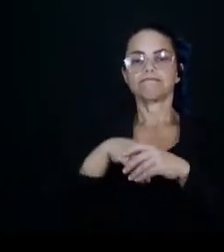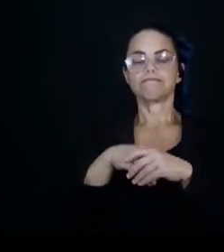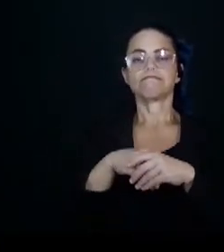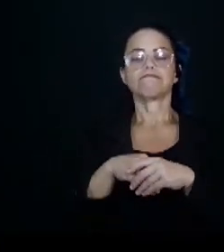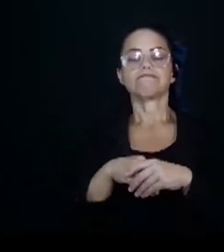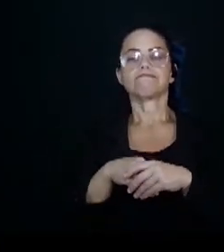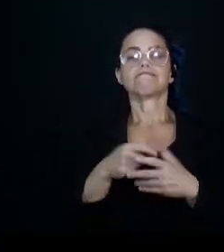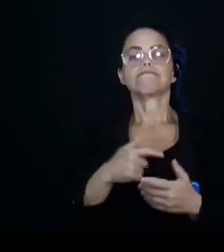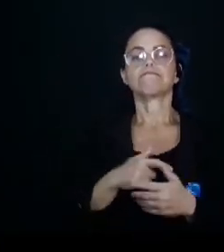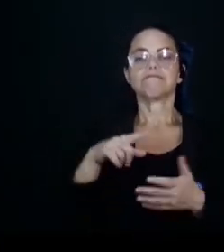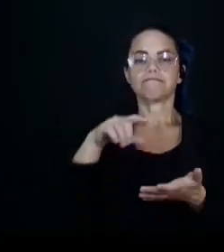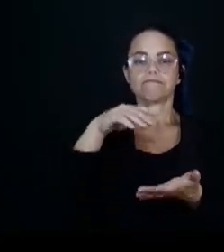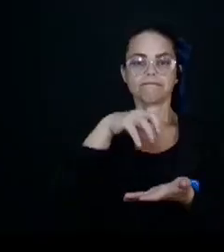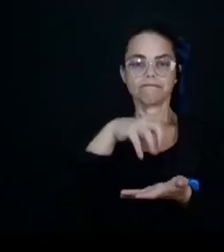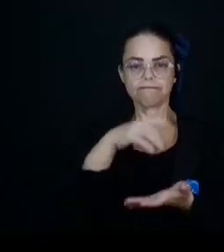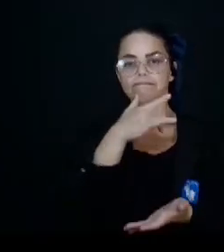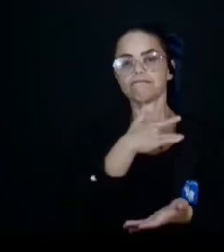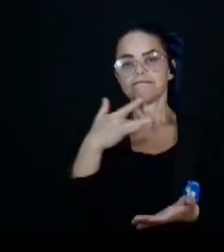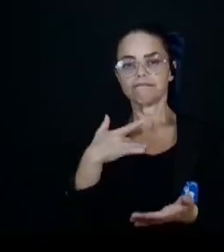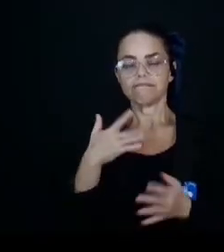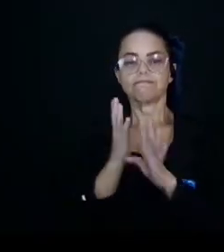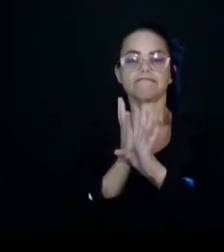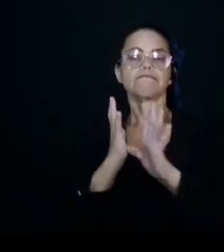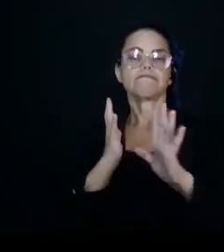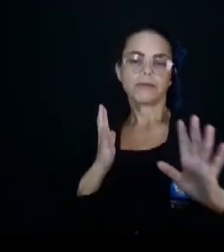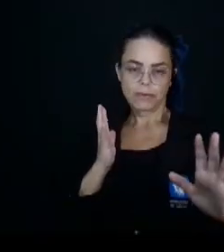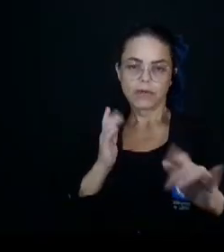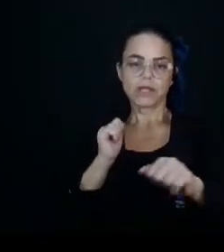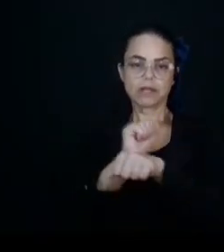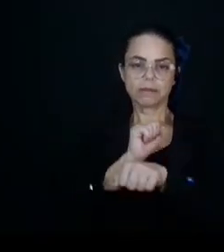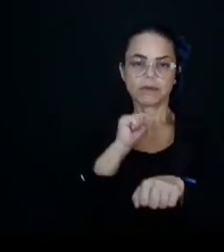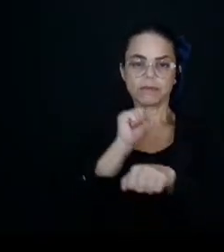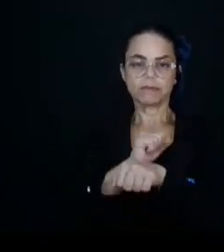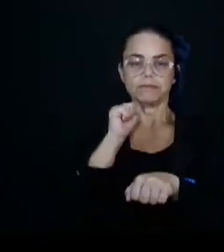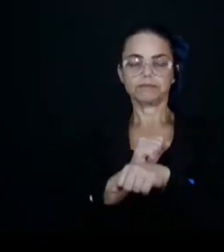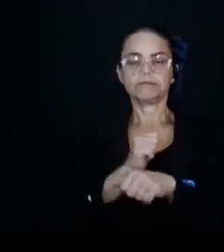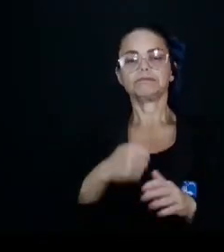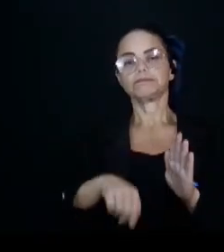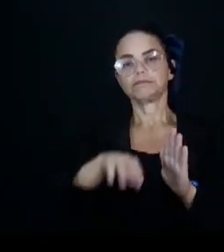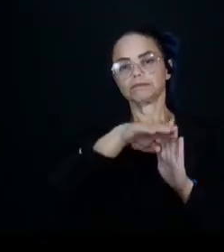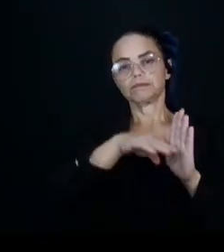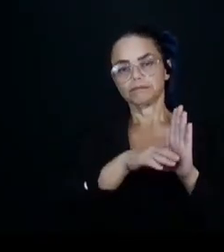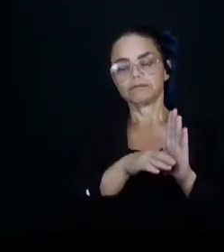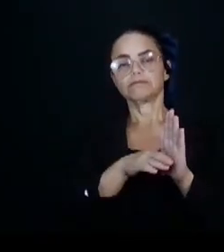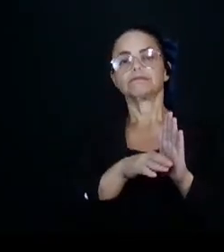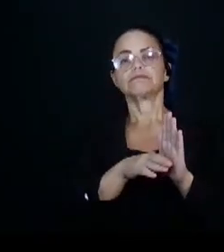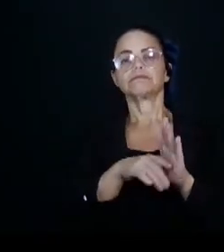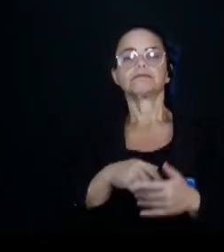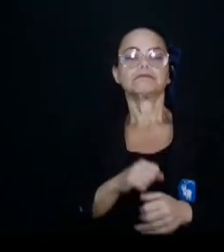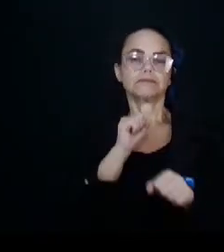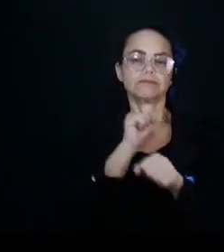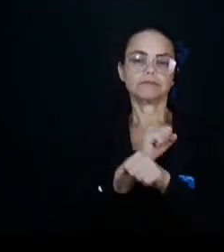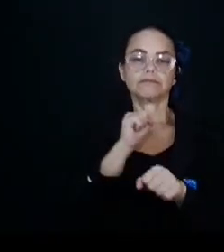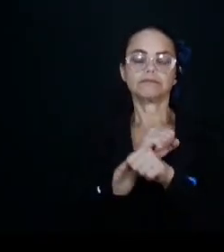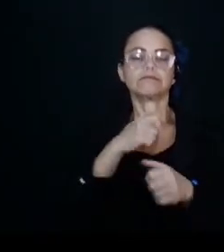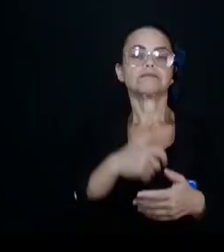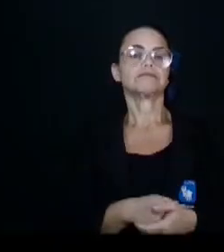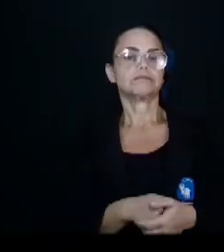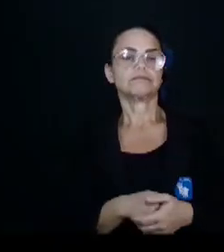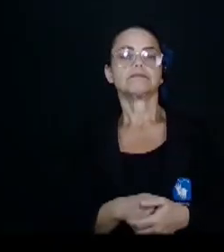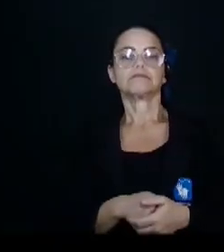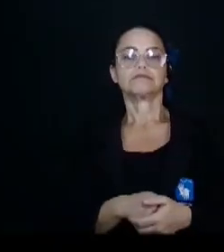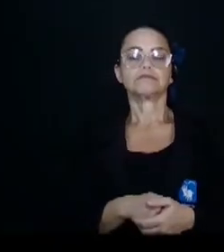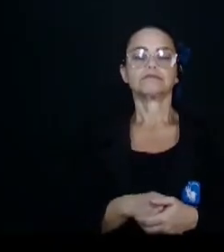pelo profissional de saúde, porque exigem alguns dados mais específicos, e assim é feita uma triagem